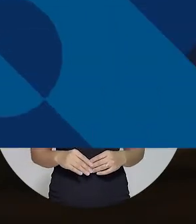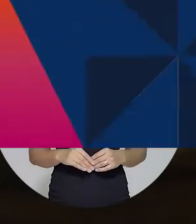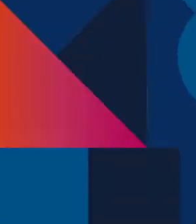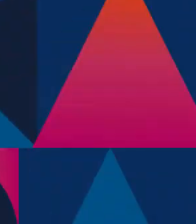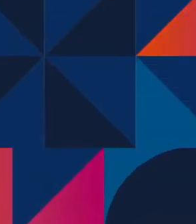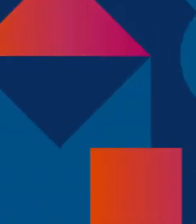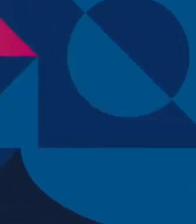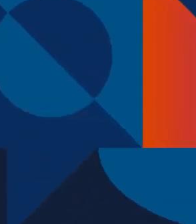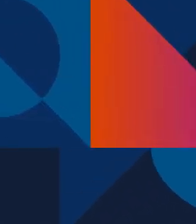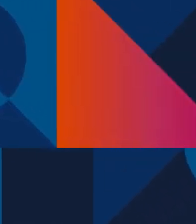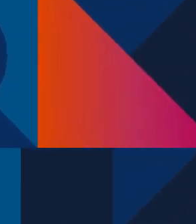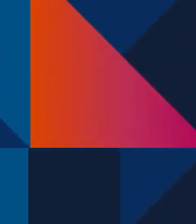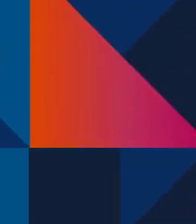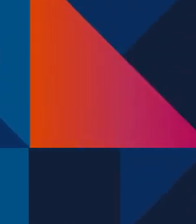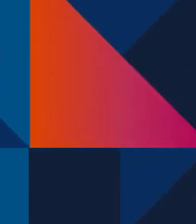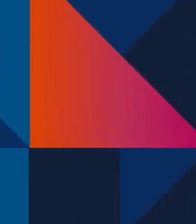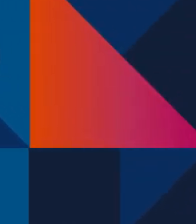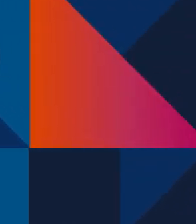daí.